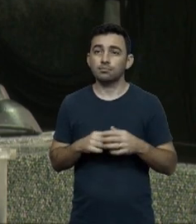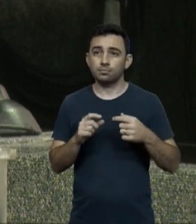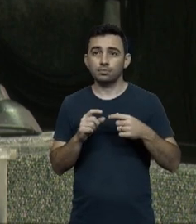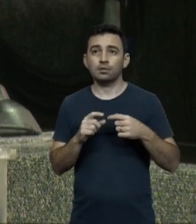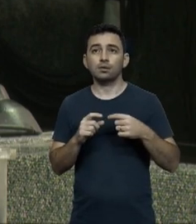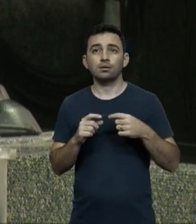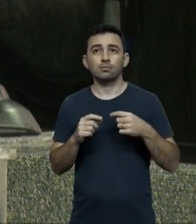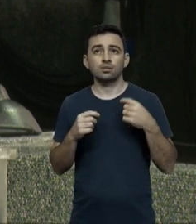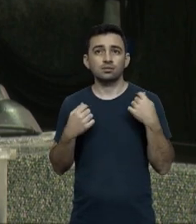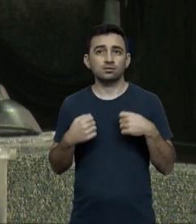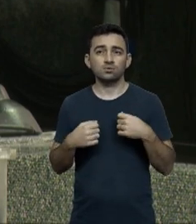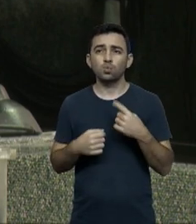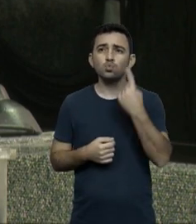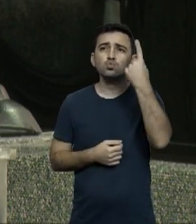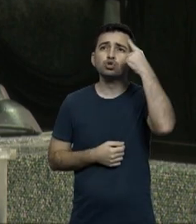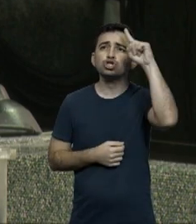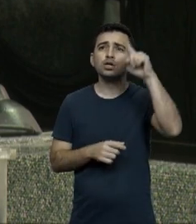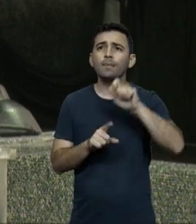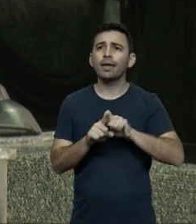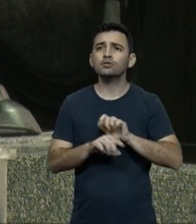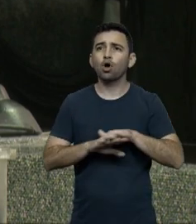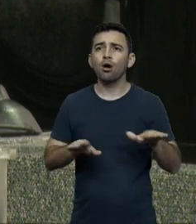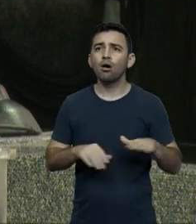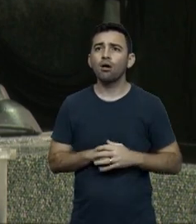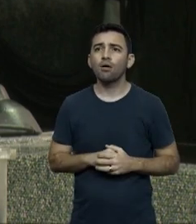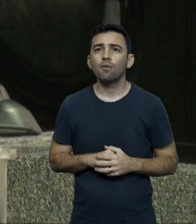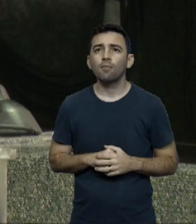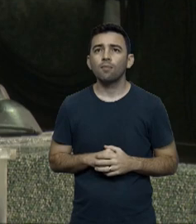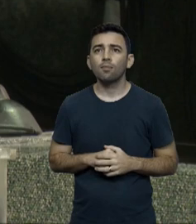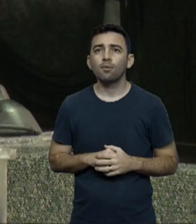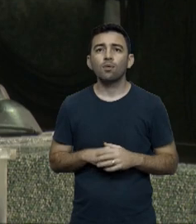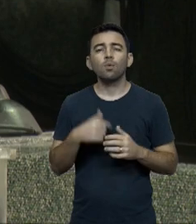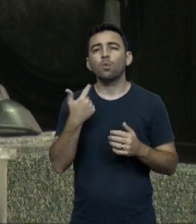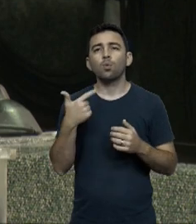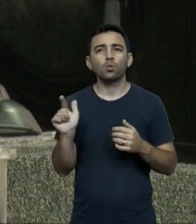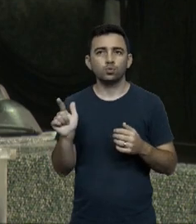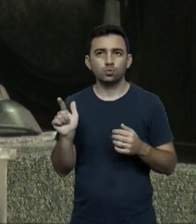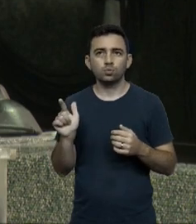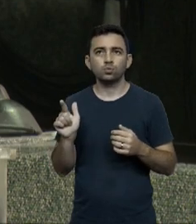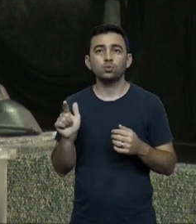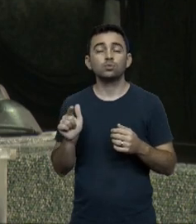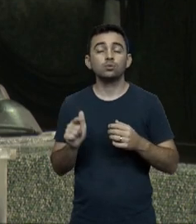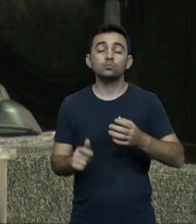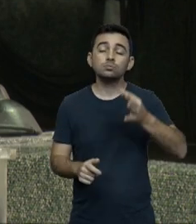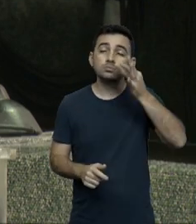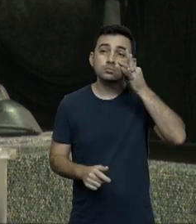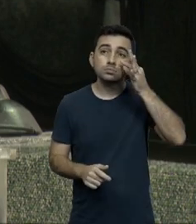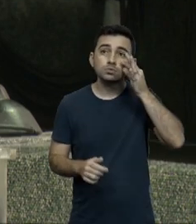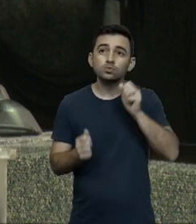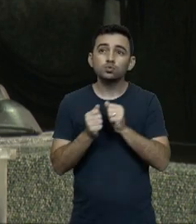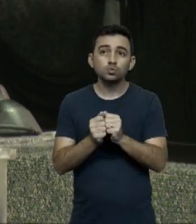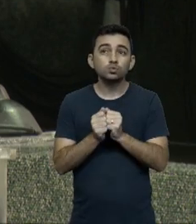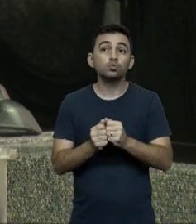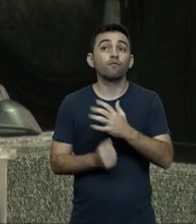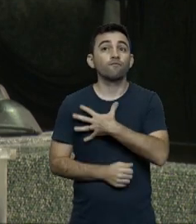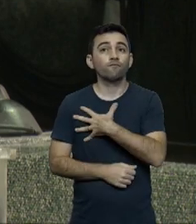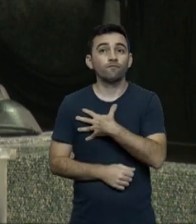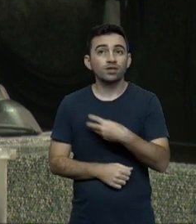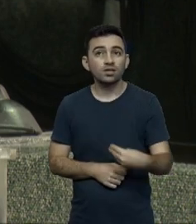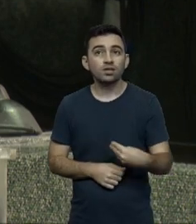atestado médico e nós temos um dia por mês né segunda coisa acompanhar os filhos ou muitas vezes também